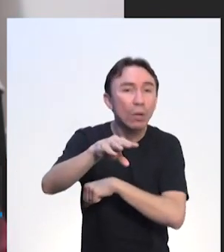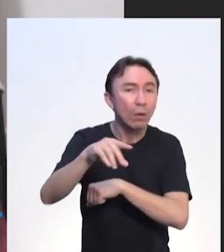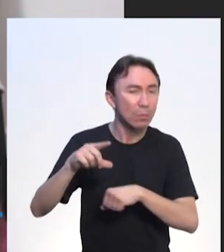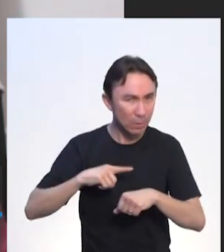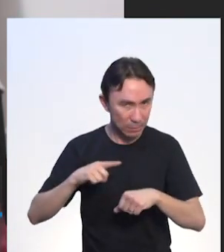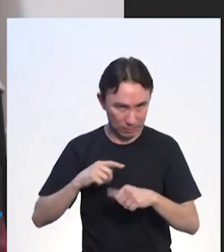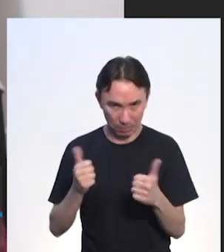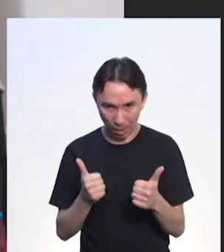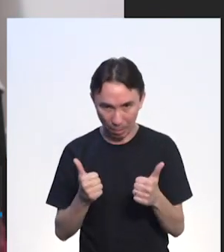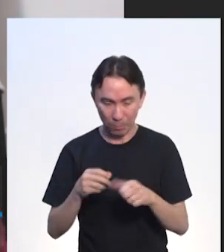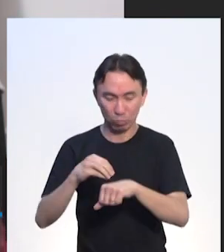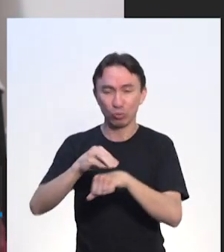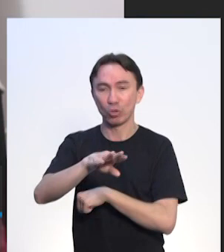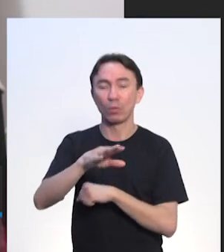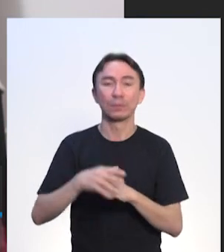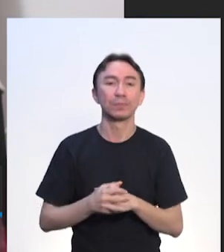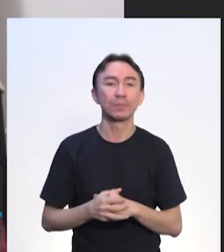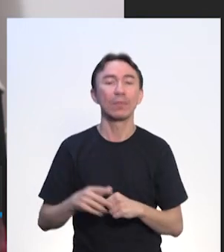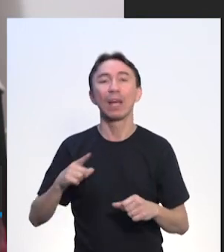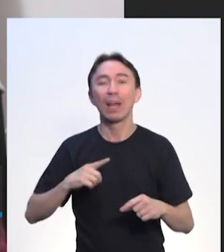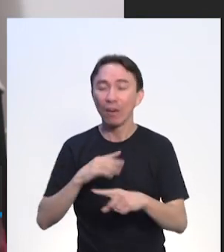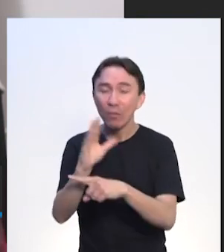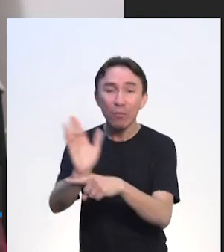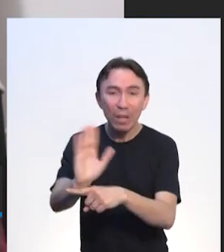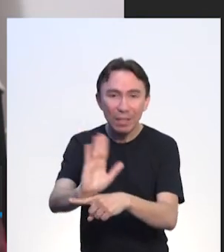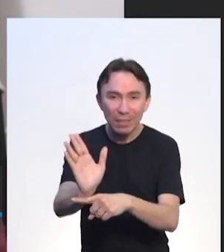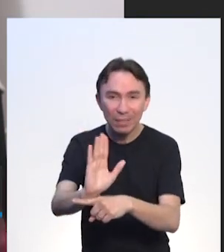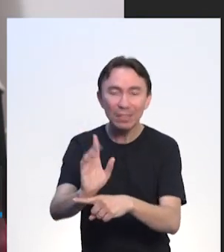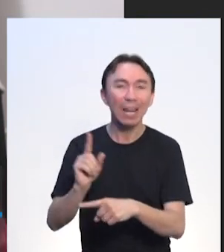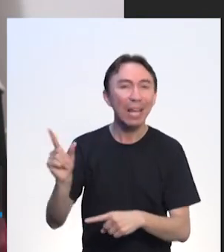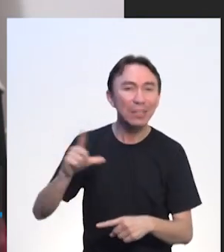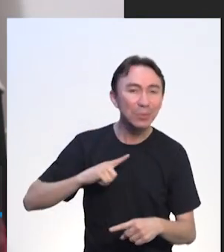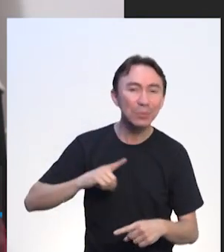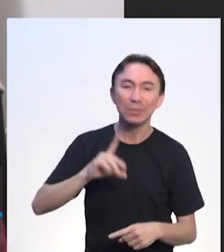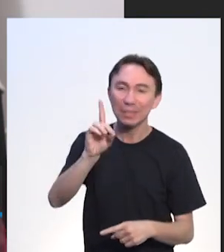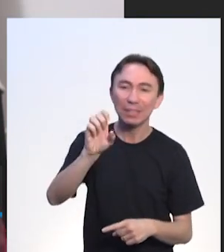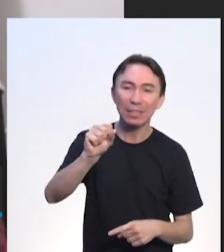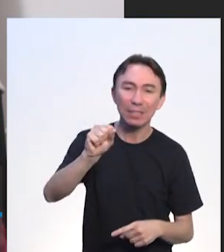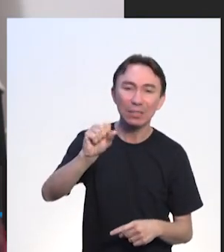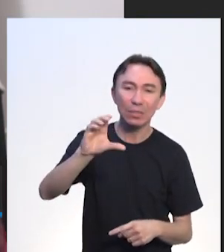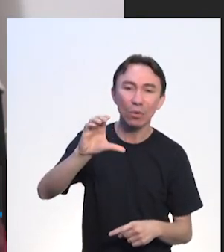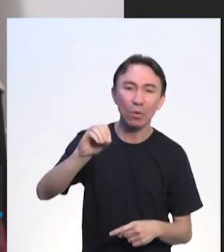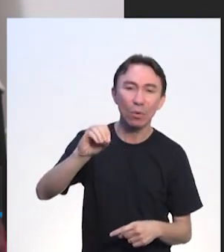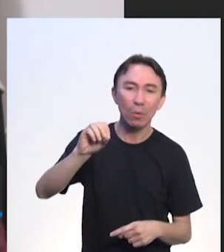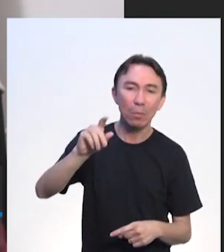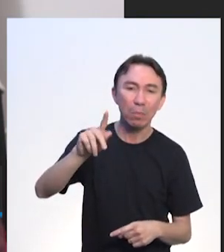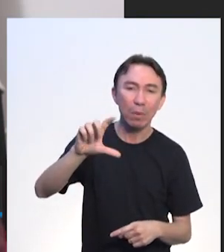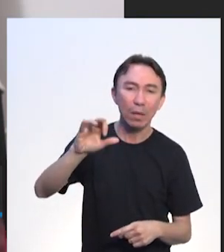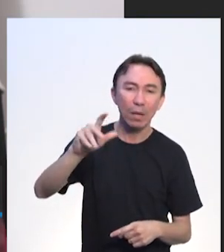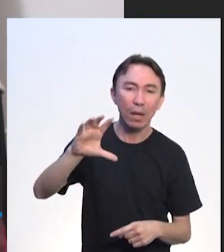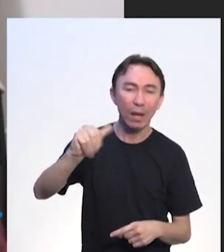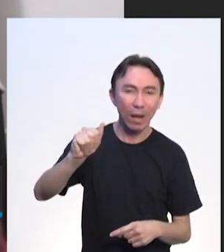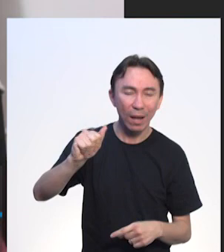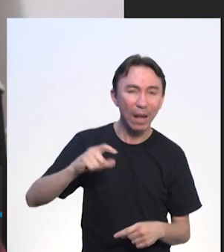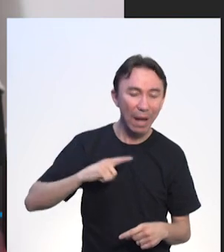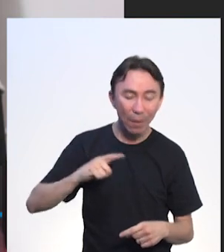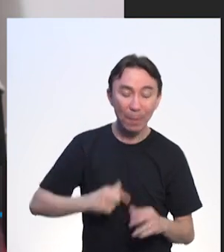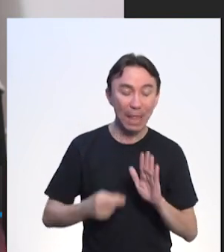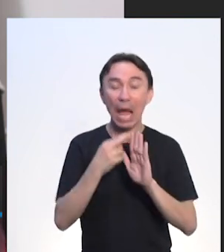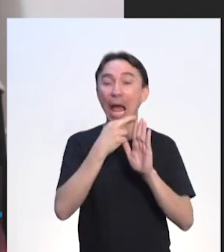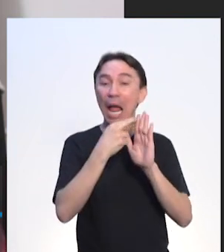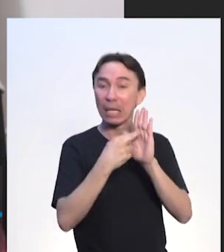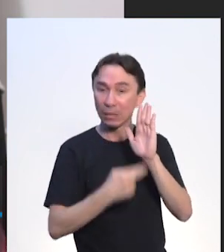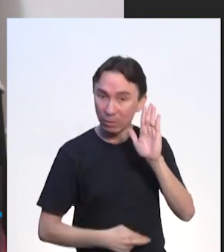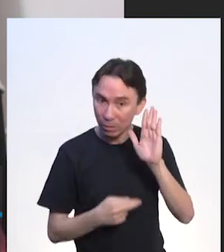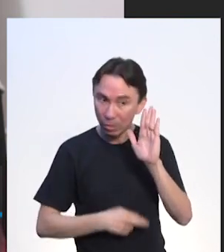vocês, tá? Que é um vídeo do Descomplica, que é o Redação Nota 1000, que fala sobre os desafios